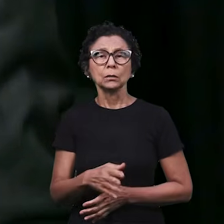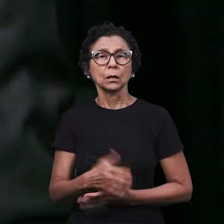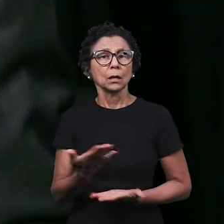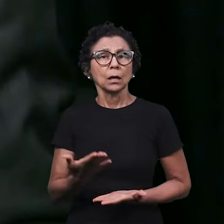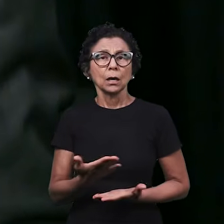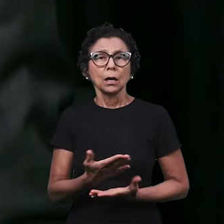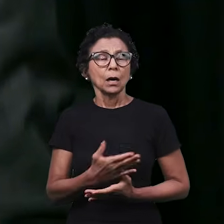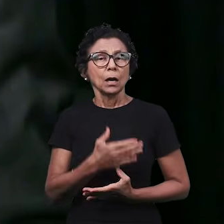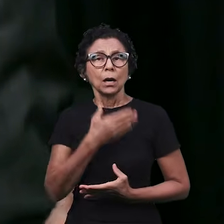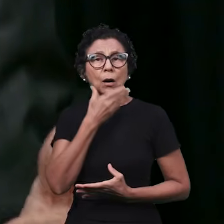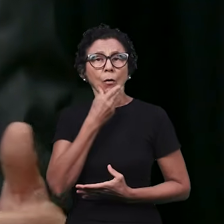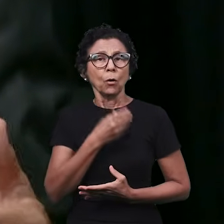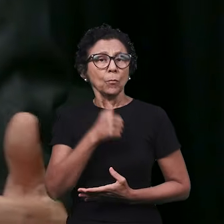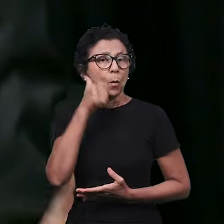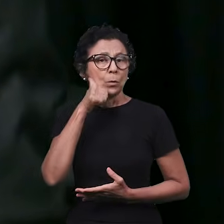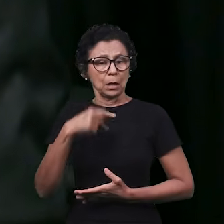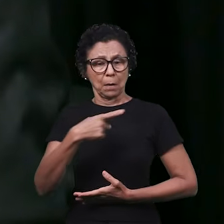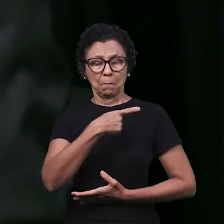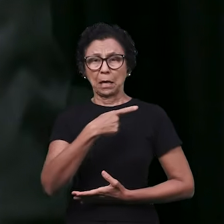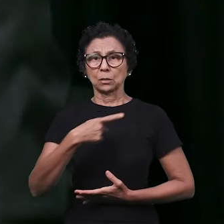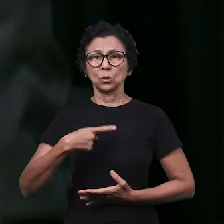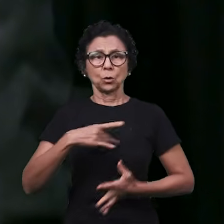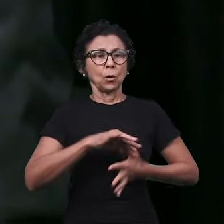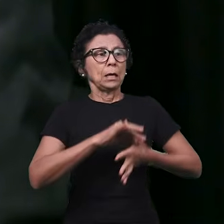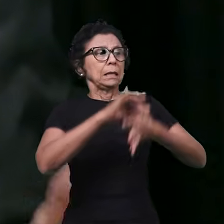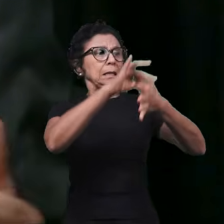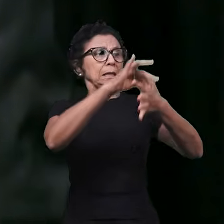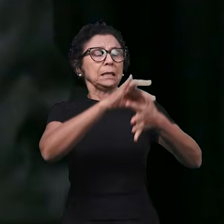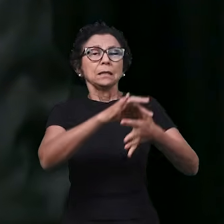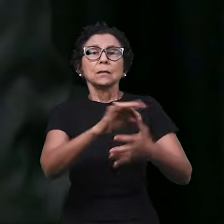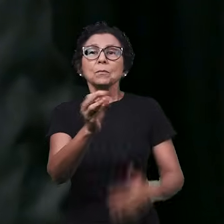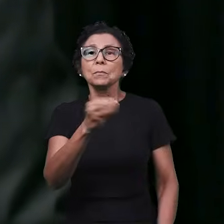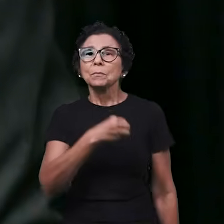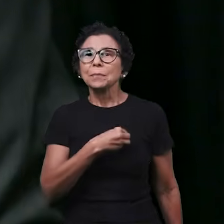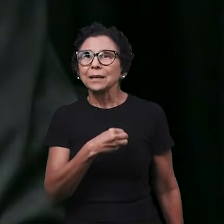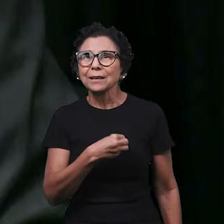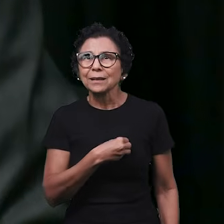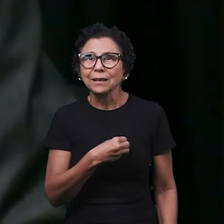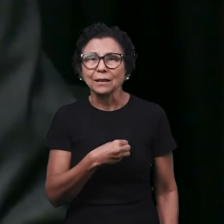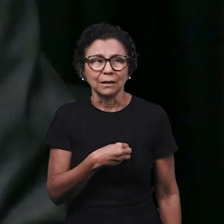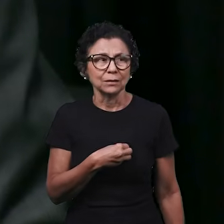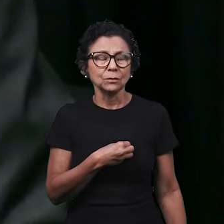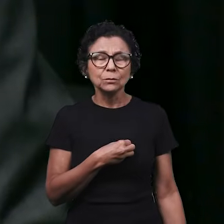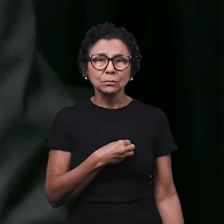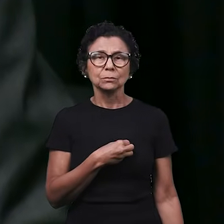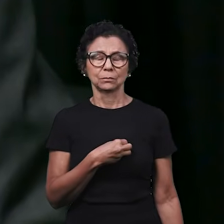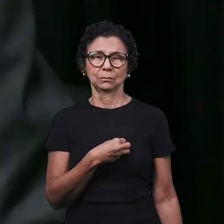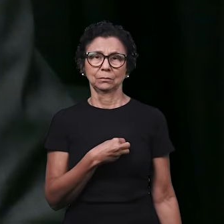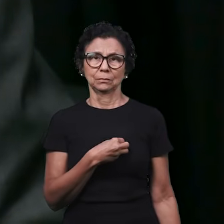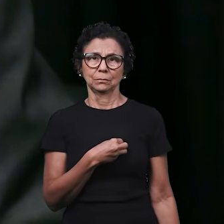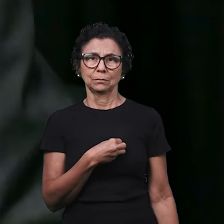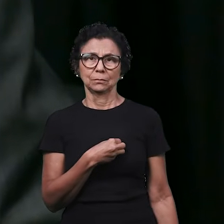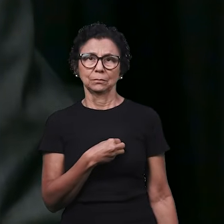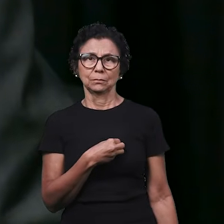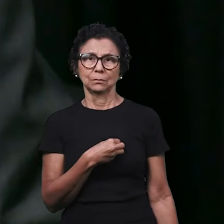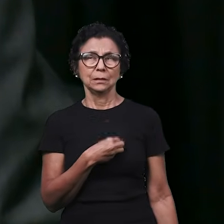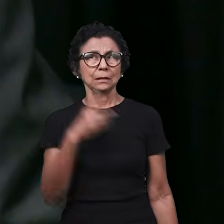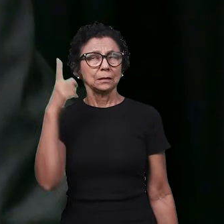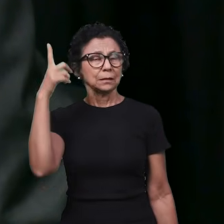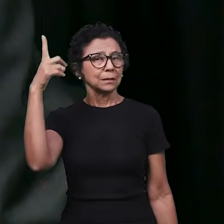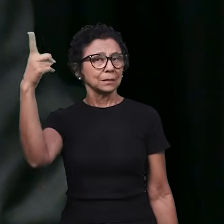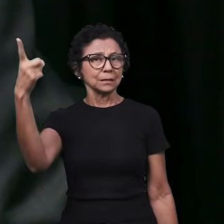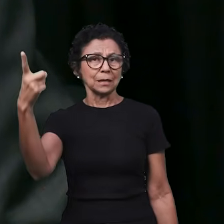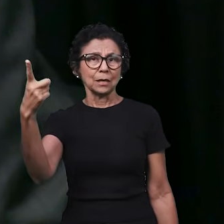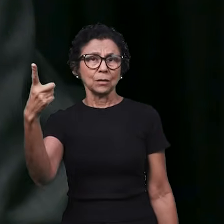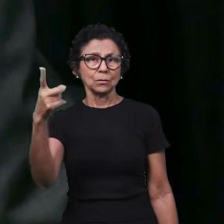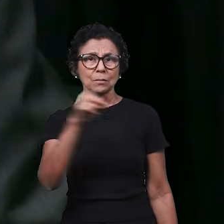pastor até, e o pecado público. A igreja não pode admitir, que senão ela deixa de ser igreja. Deus não